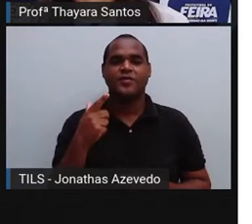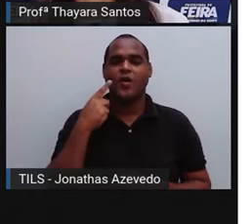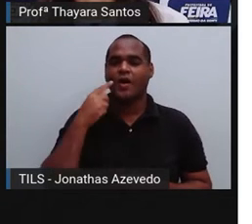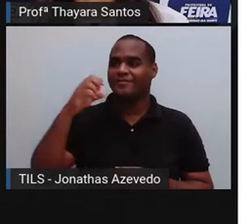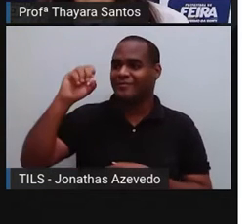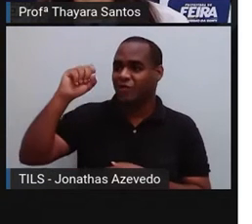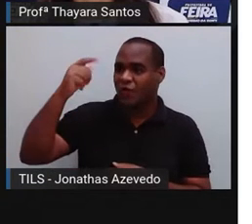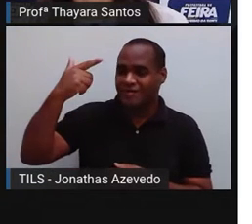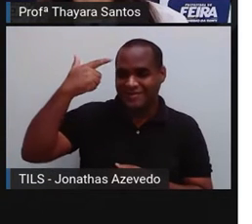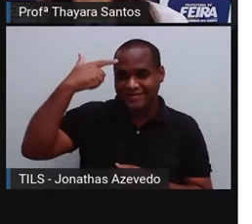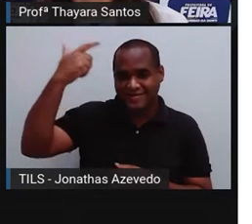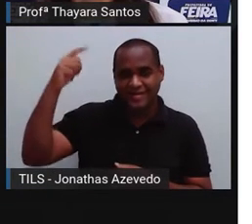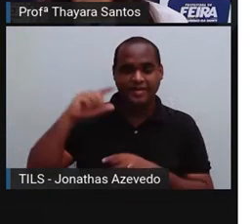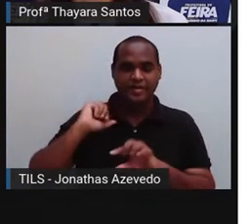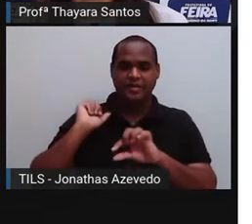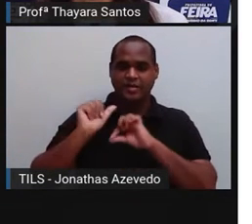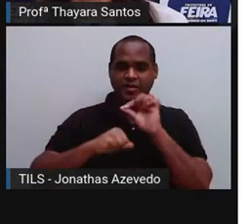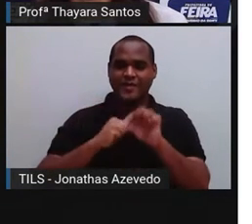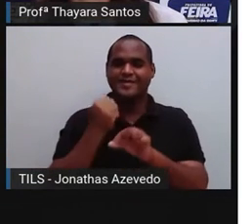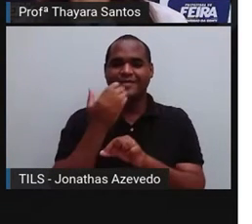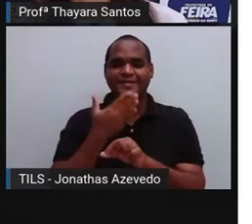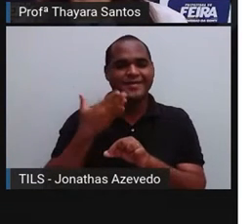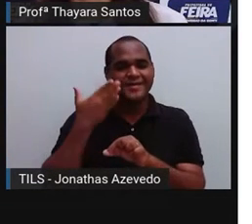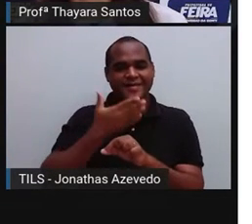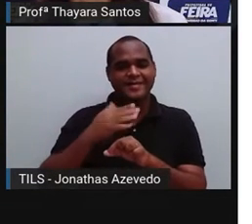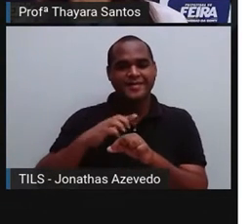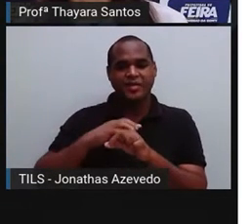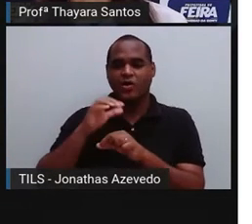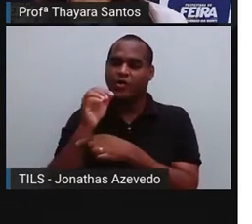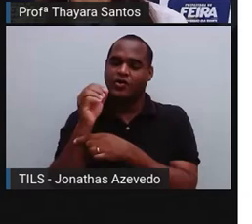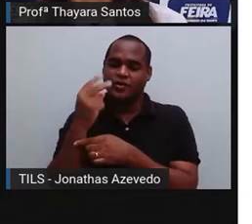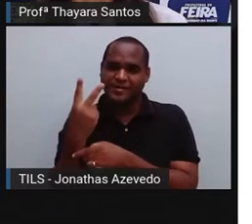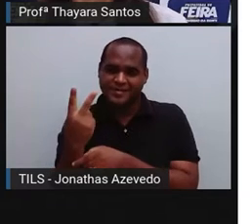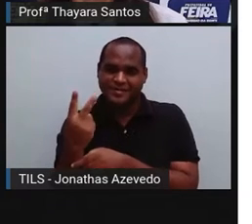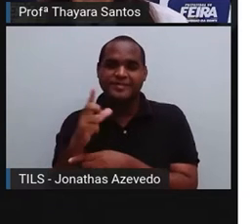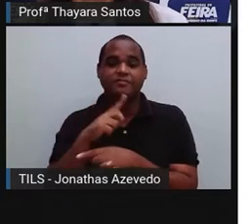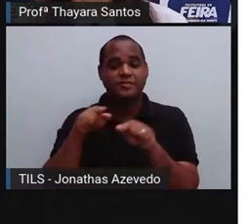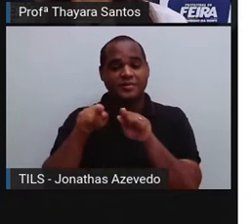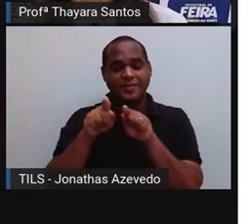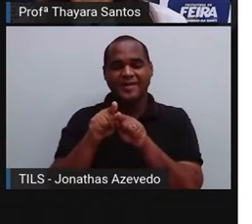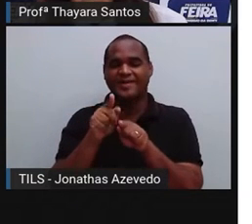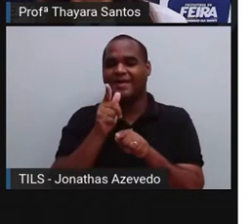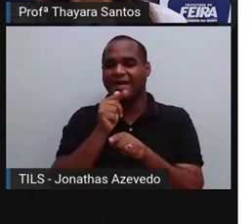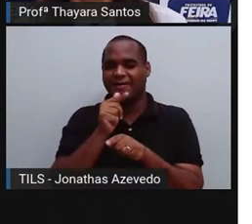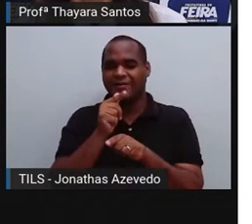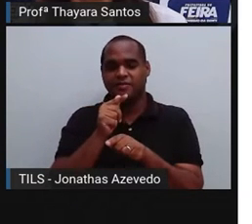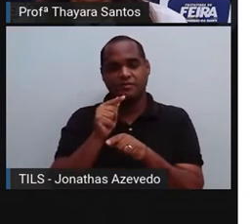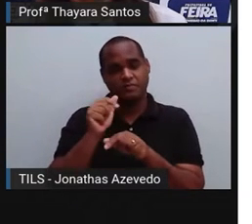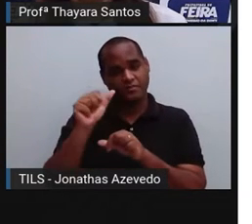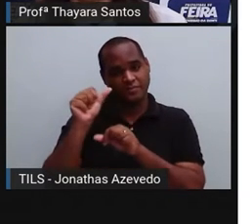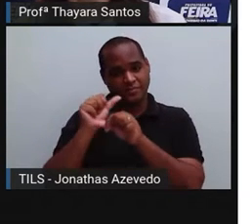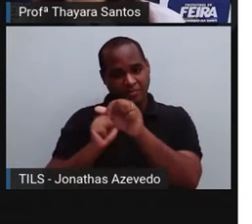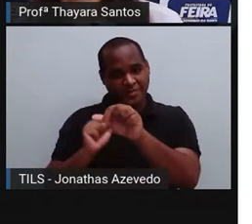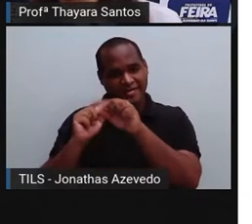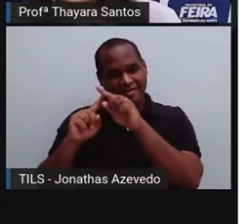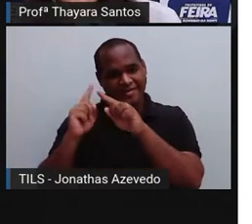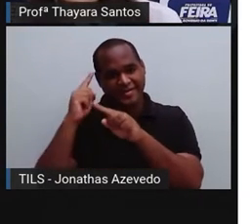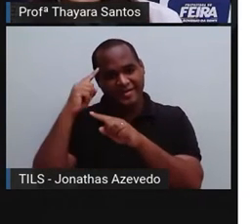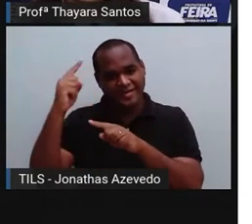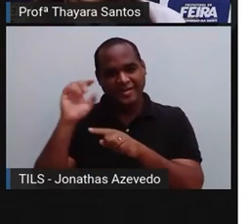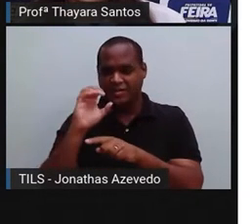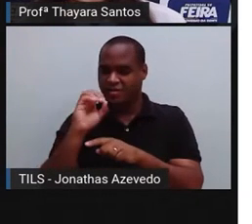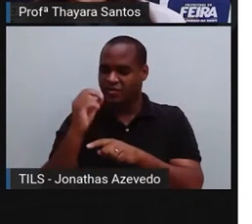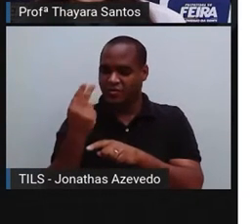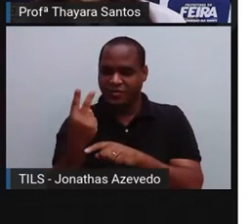ele se transforma em glicose, oxigênio e também água. Então, a gente mudou, entrou gás carbônico e